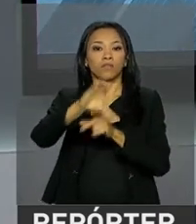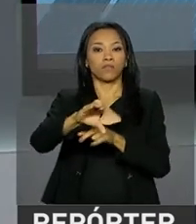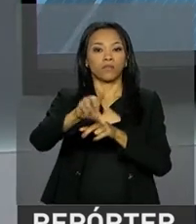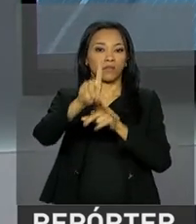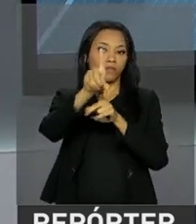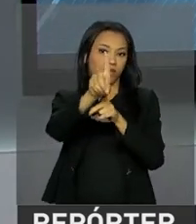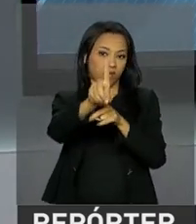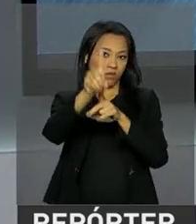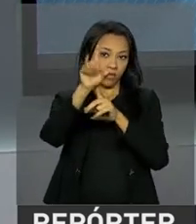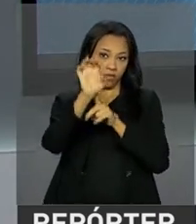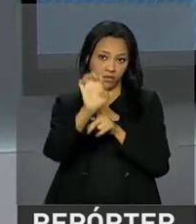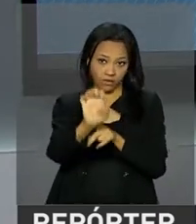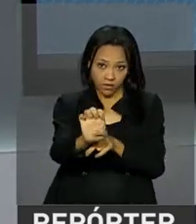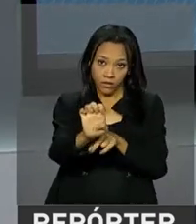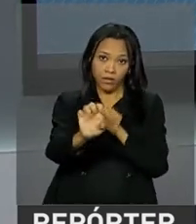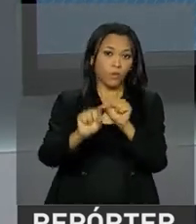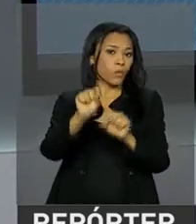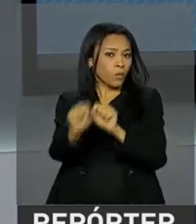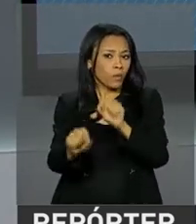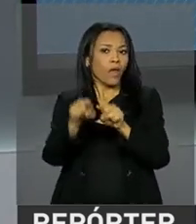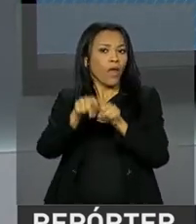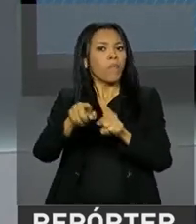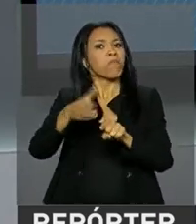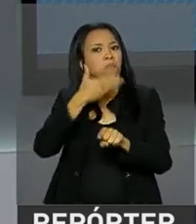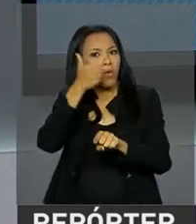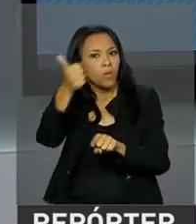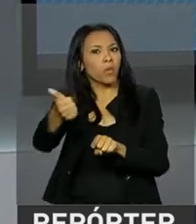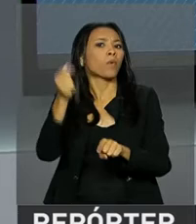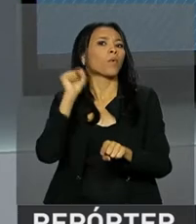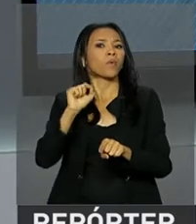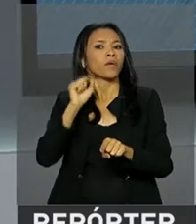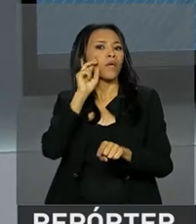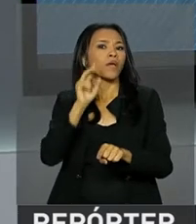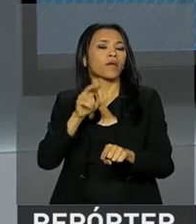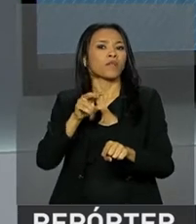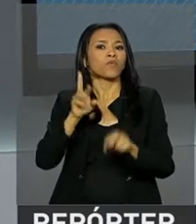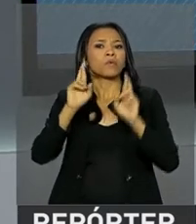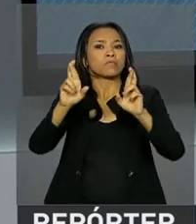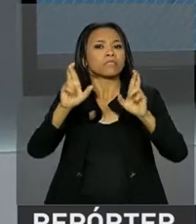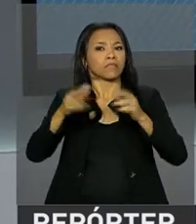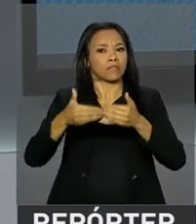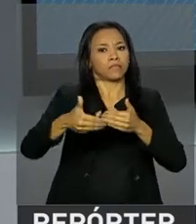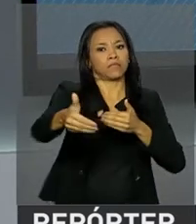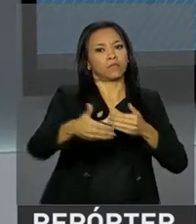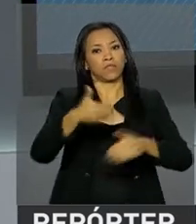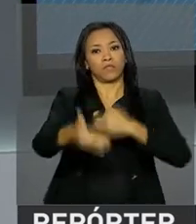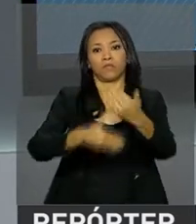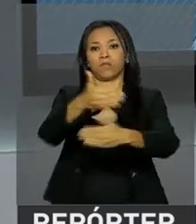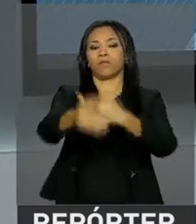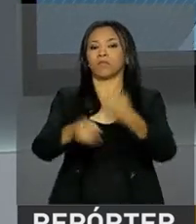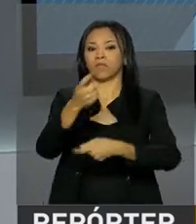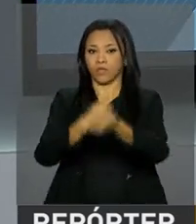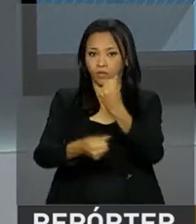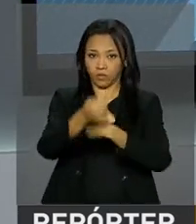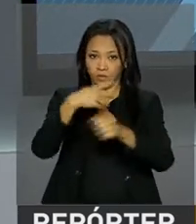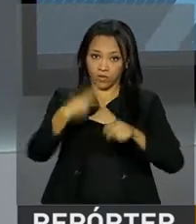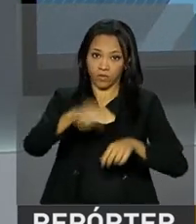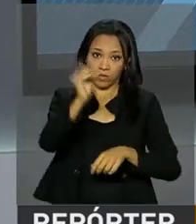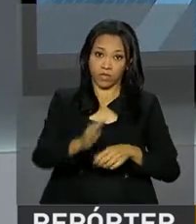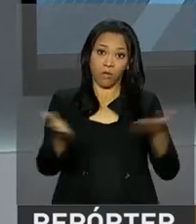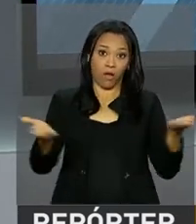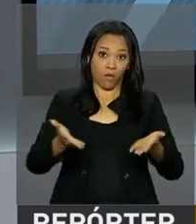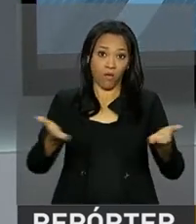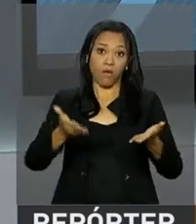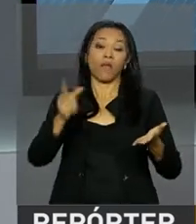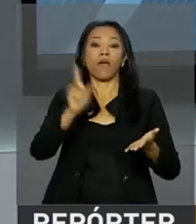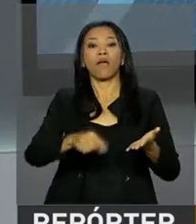o Desenvolvimento, a OCDE, melhorou a estimativa para o crescimento da economia brasileira. Agora, a projeção é